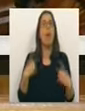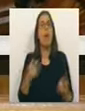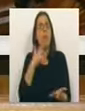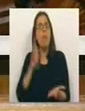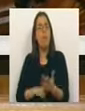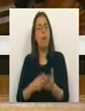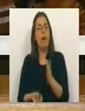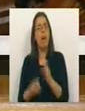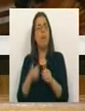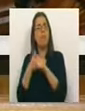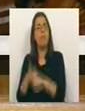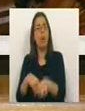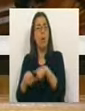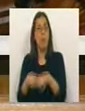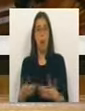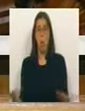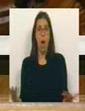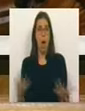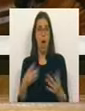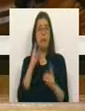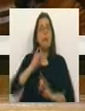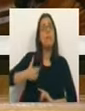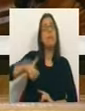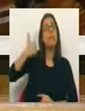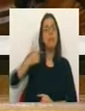criar os instrumentos de políticas públicas